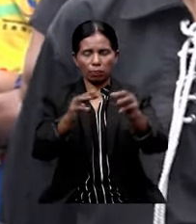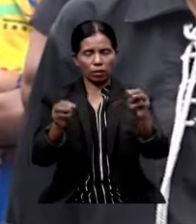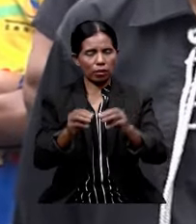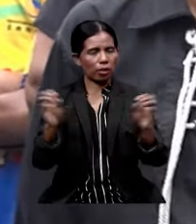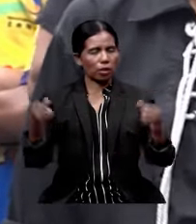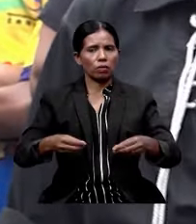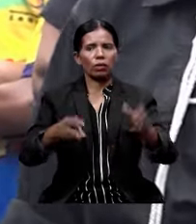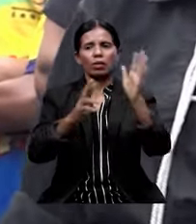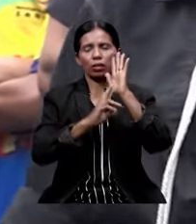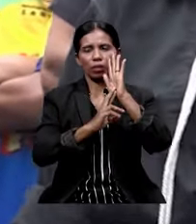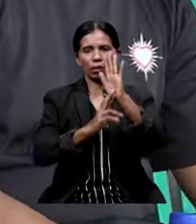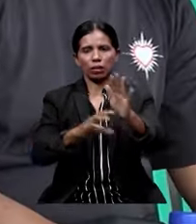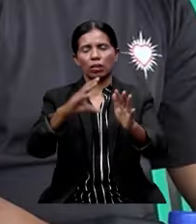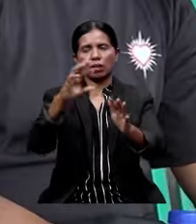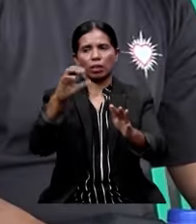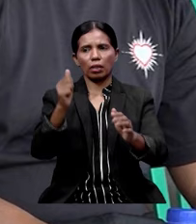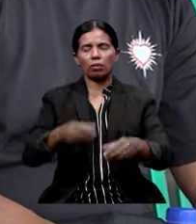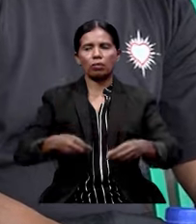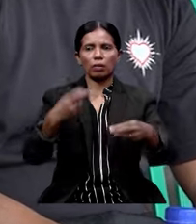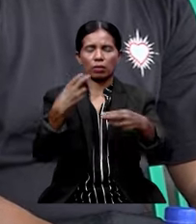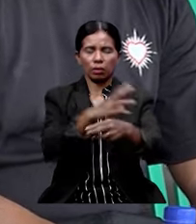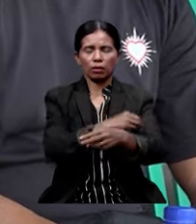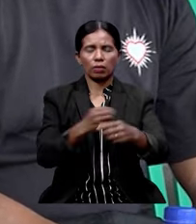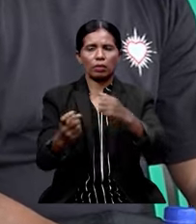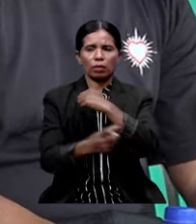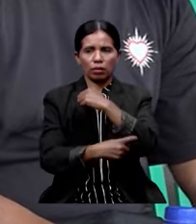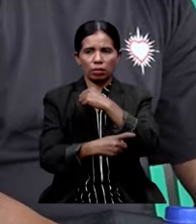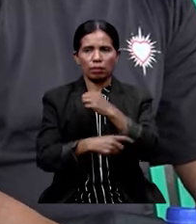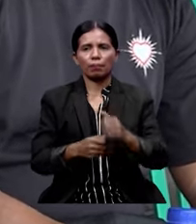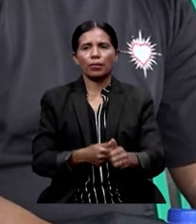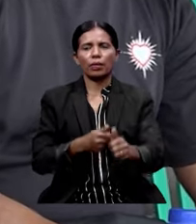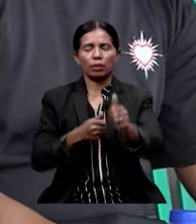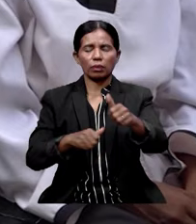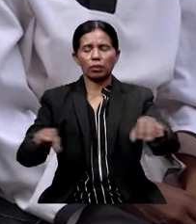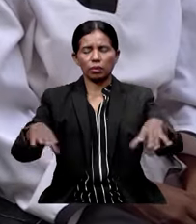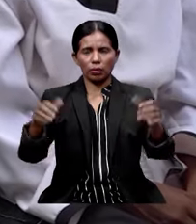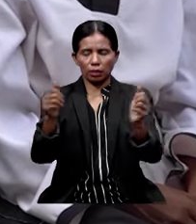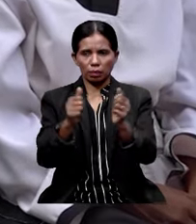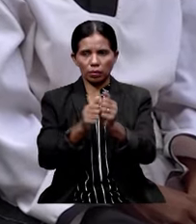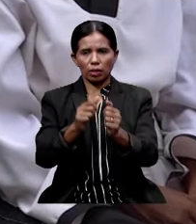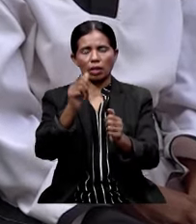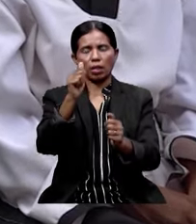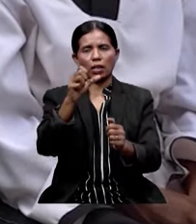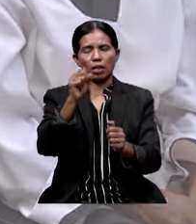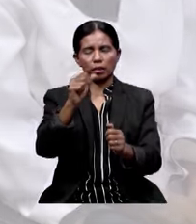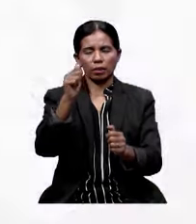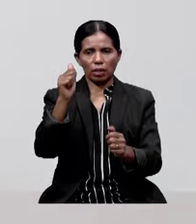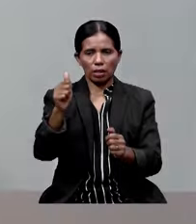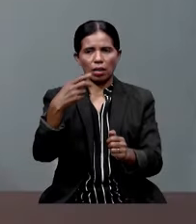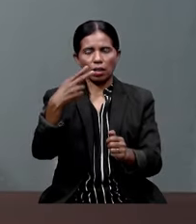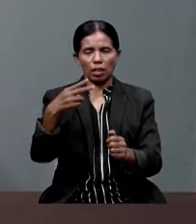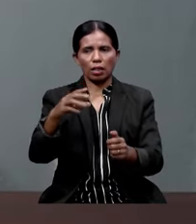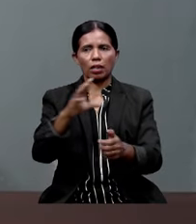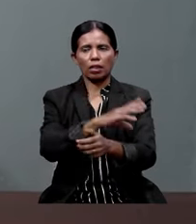entrega relatório kram se aplica sanção administrativa. Tuir acordo serviço hamuntu ka AESA nebe maga kram asina ho